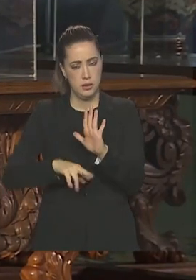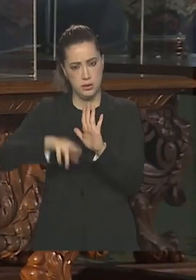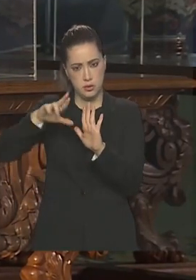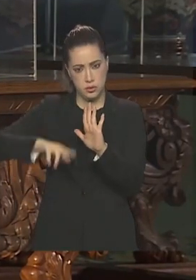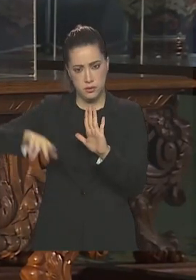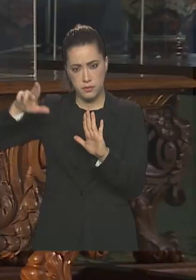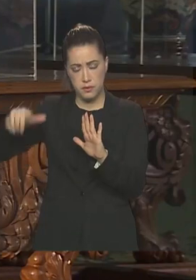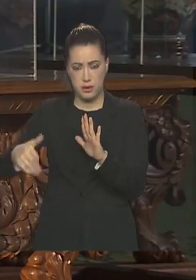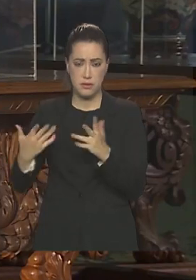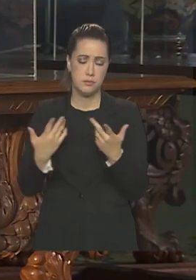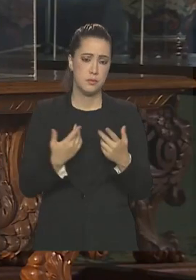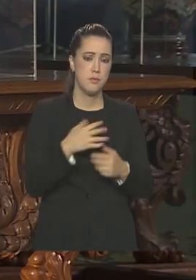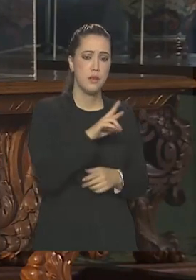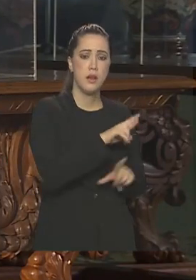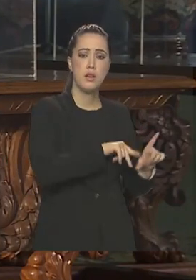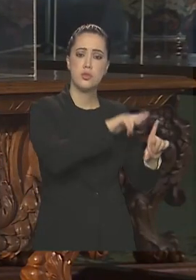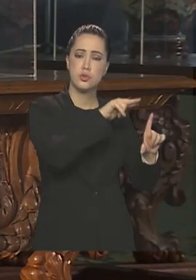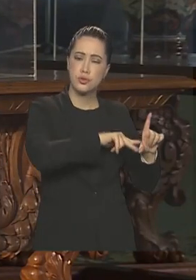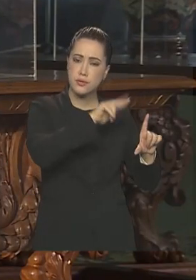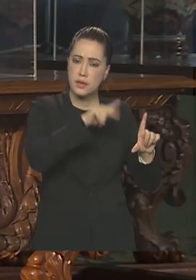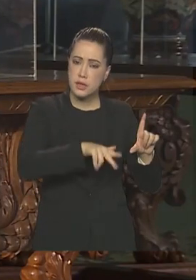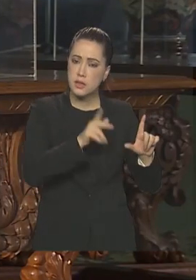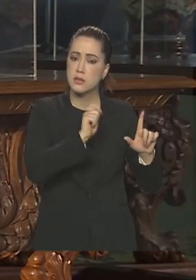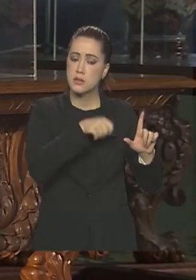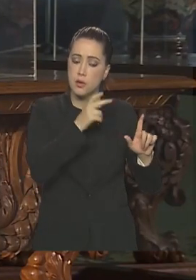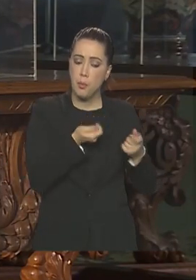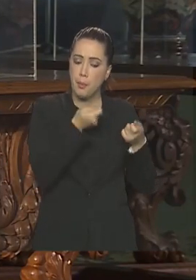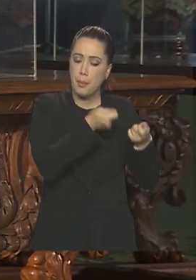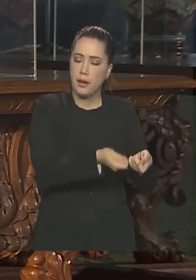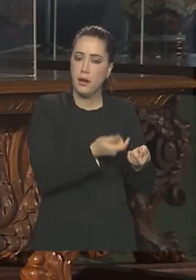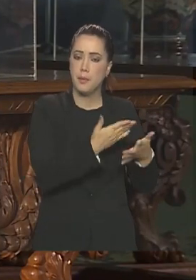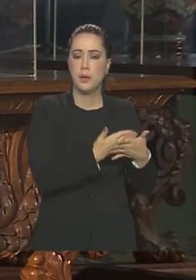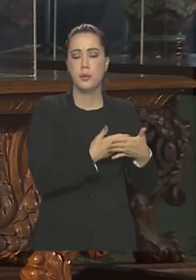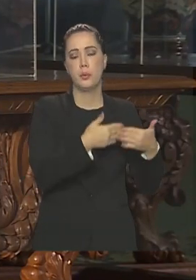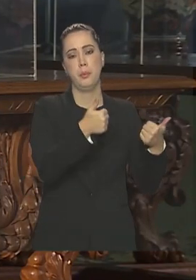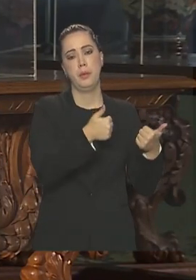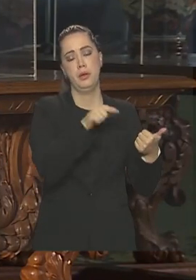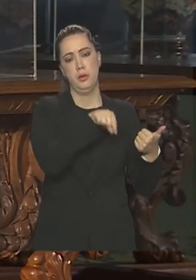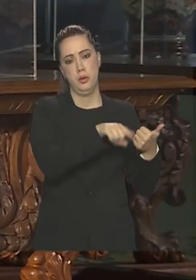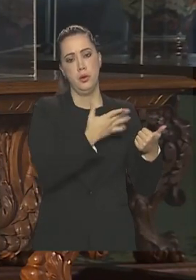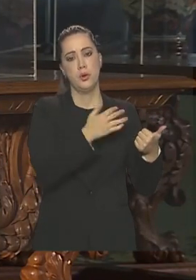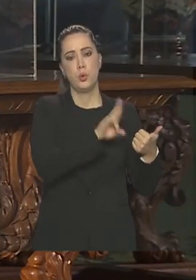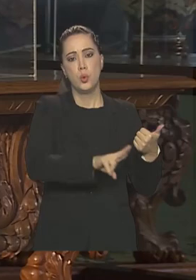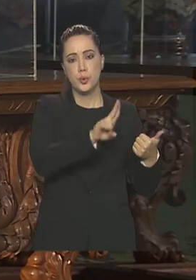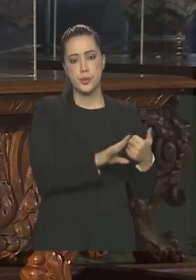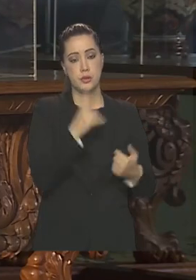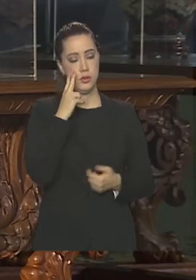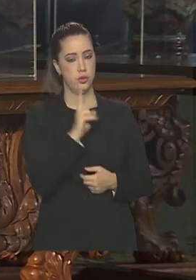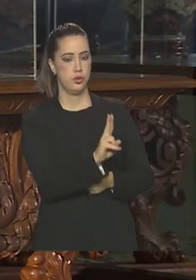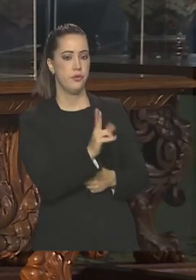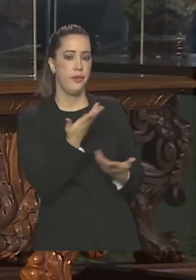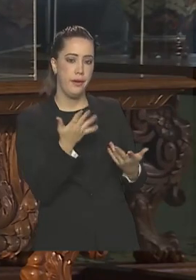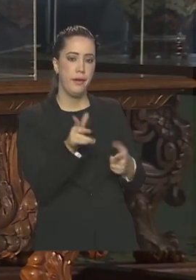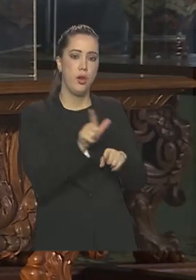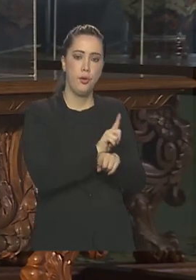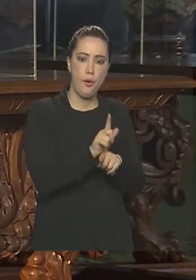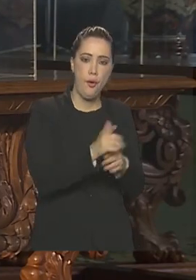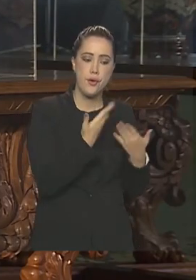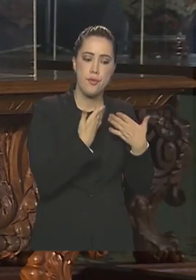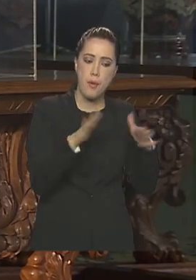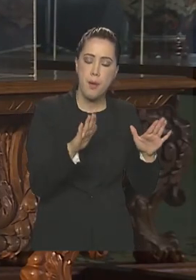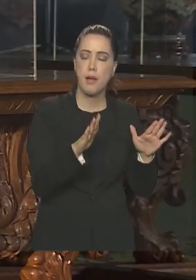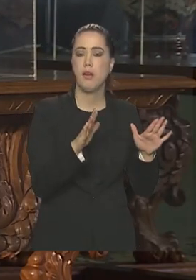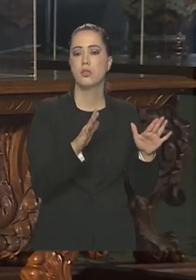de isolamento, das regras, naturalmente levam ao maior consumo. Nós já observamos o comércio já aberto na sua maior